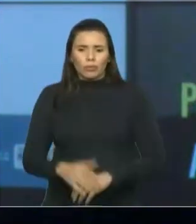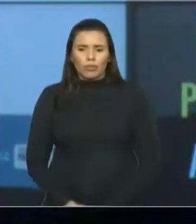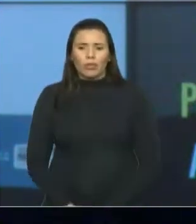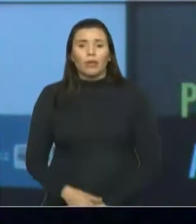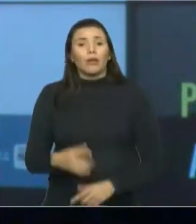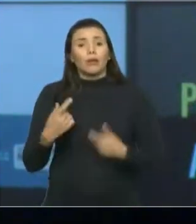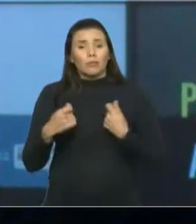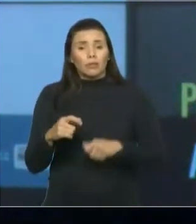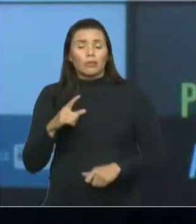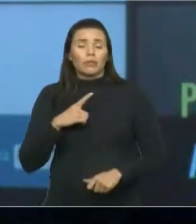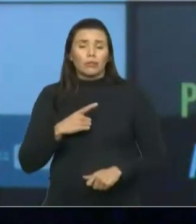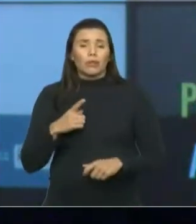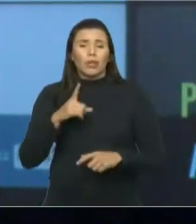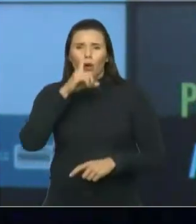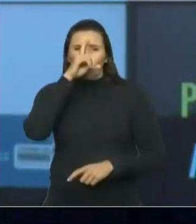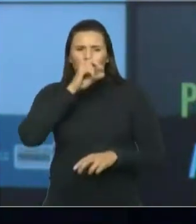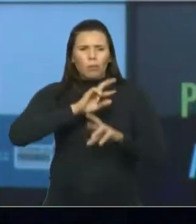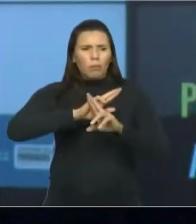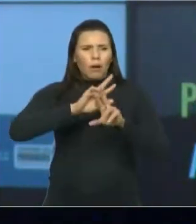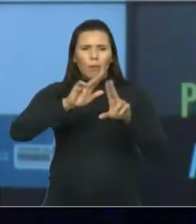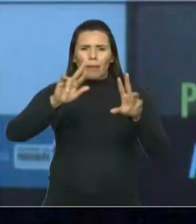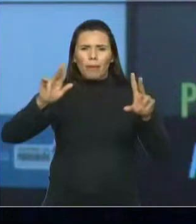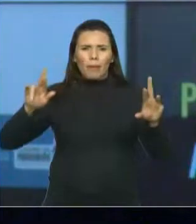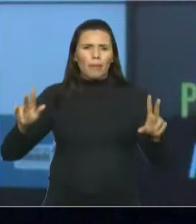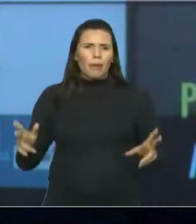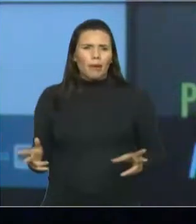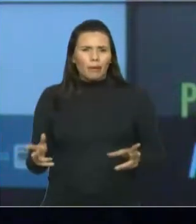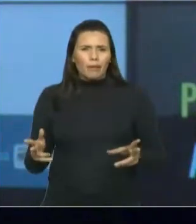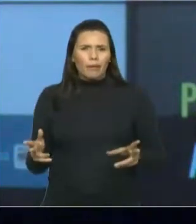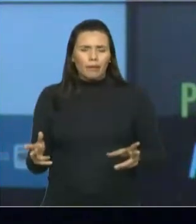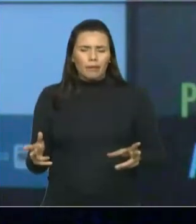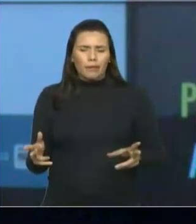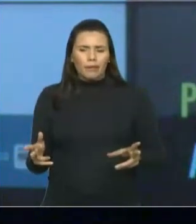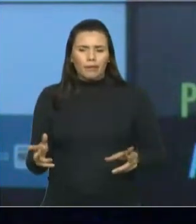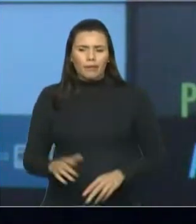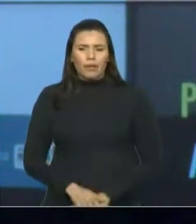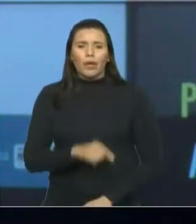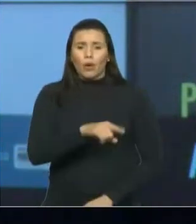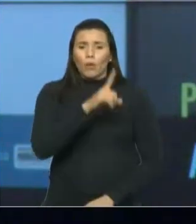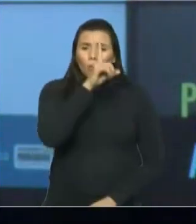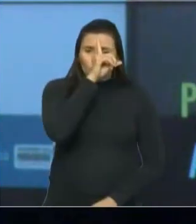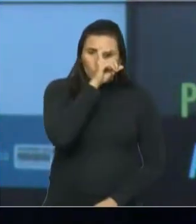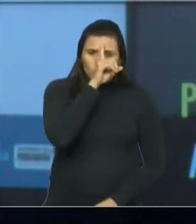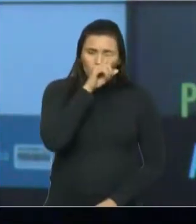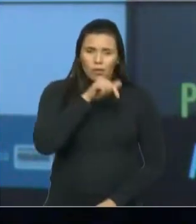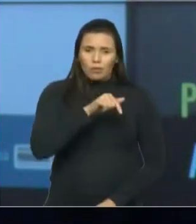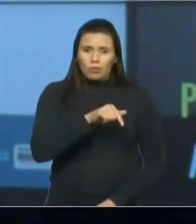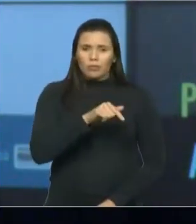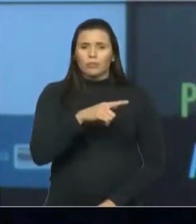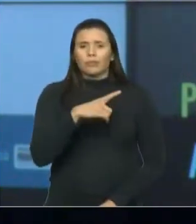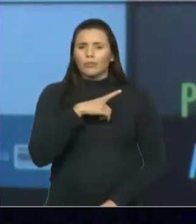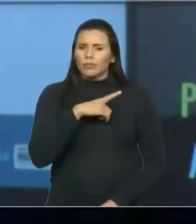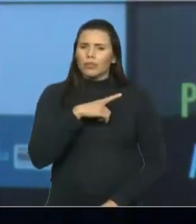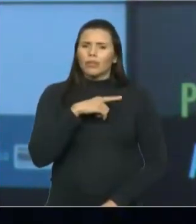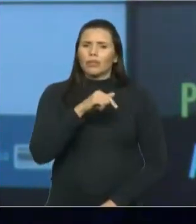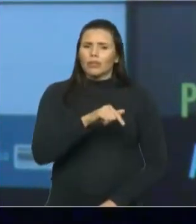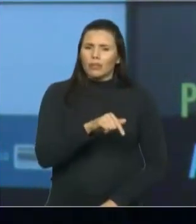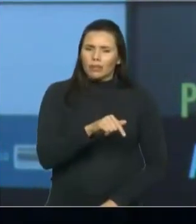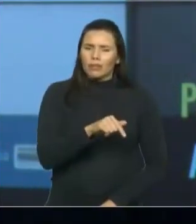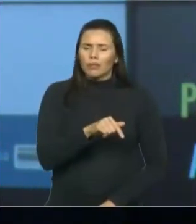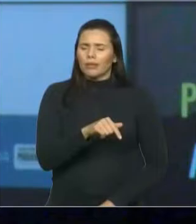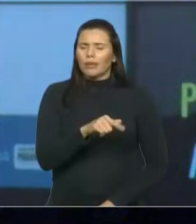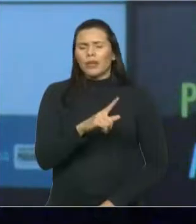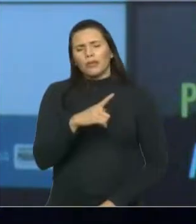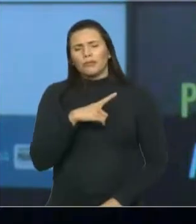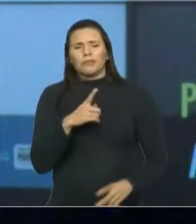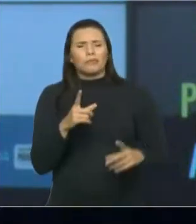que funciona de forma a um hospital cobrir o funcionamento do outro, a gente tem